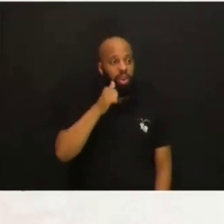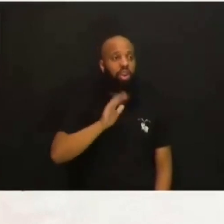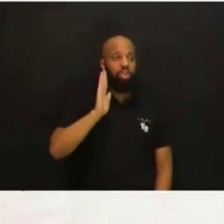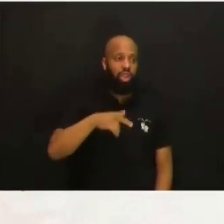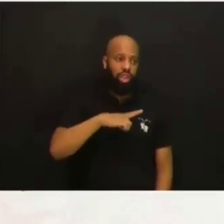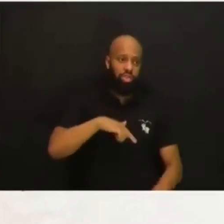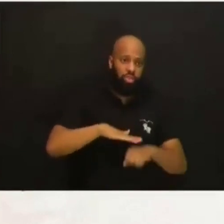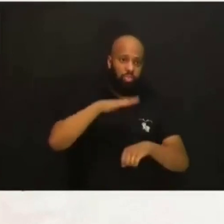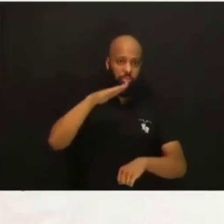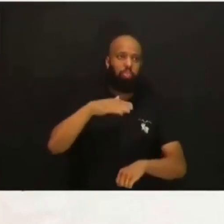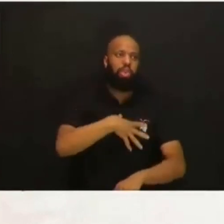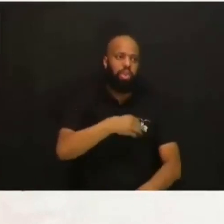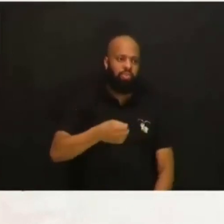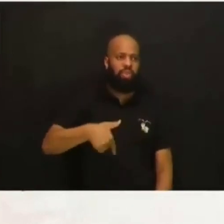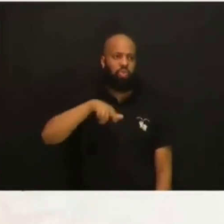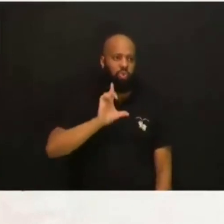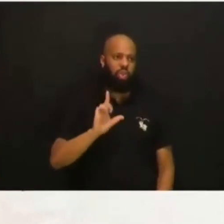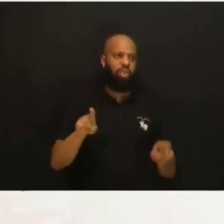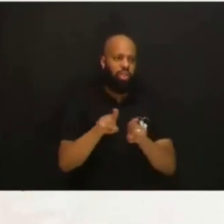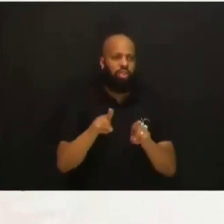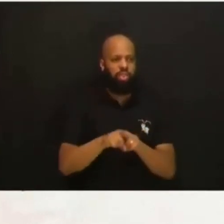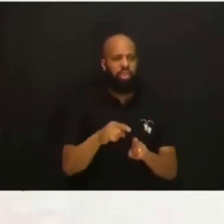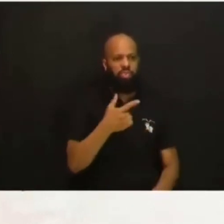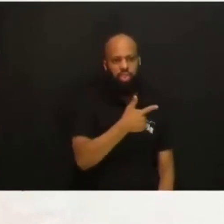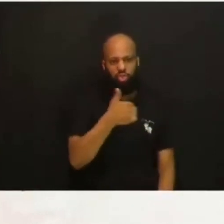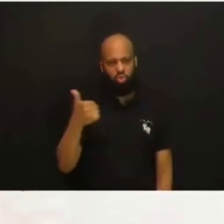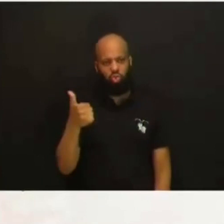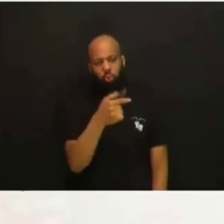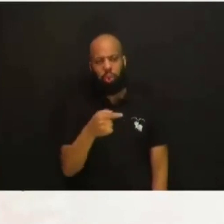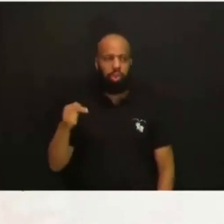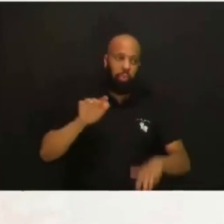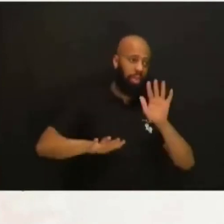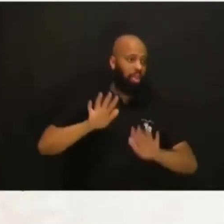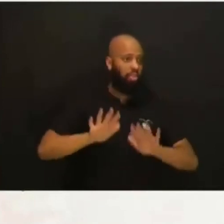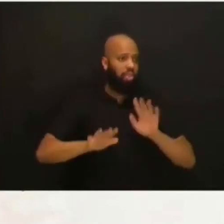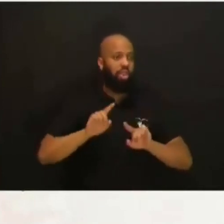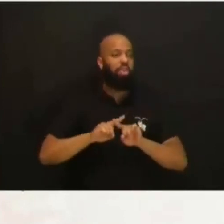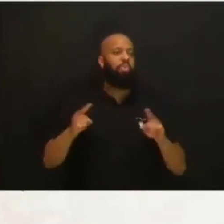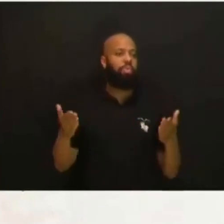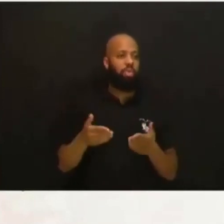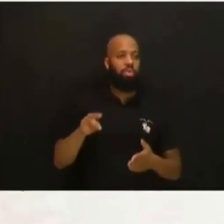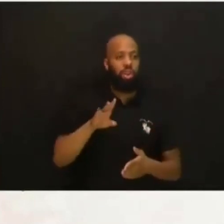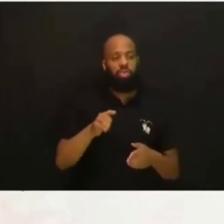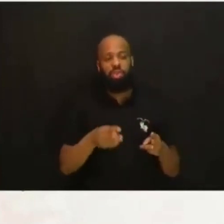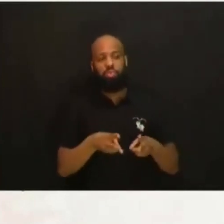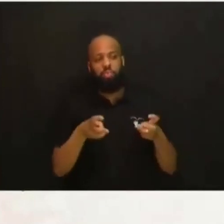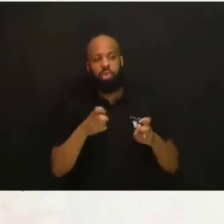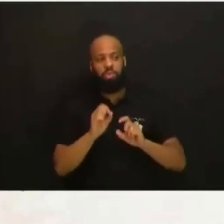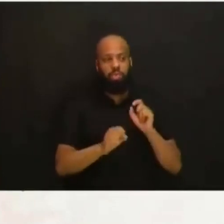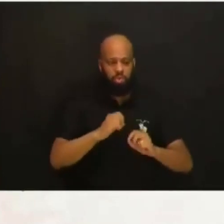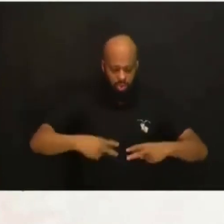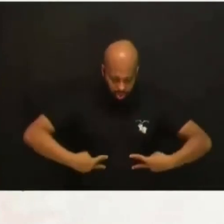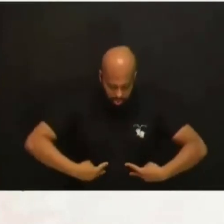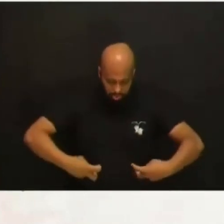às vezes um pouquinho antes. 21 semanas, talvez. Mas aqui ela já vai perceber um bebê que